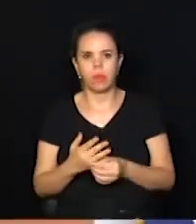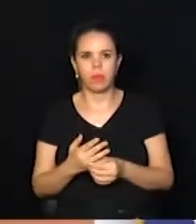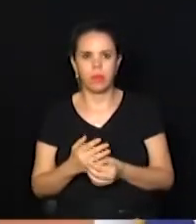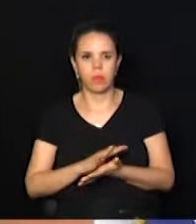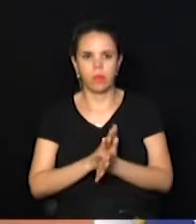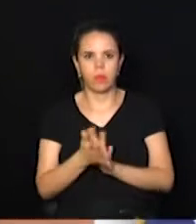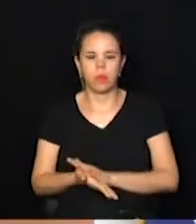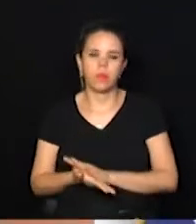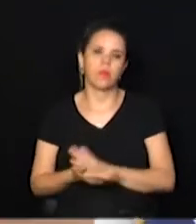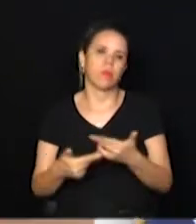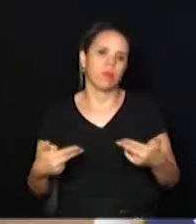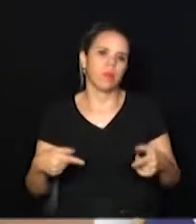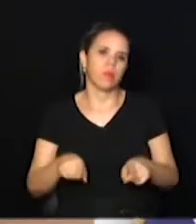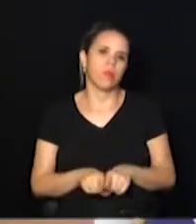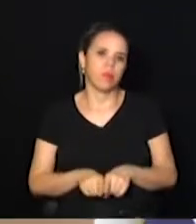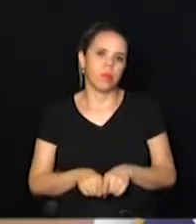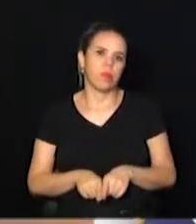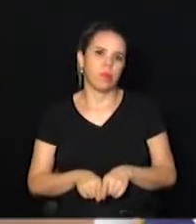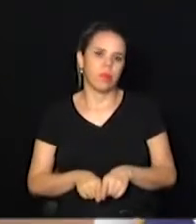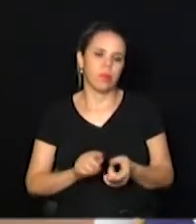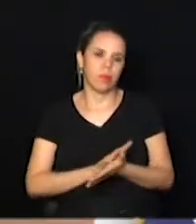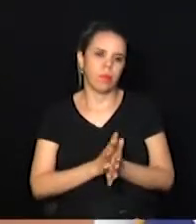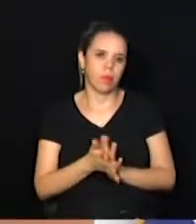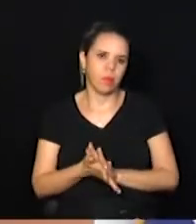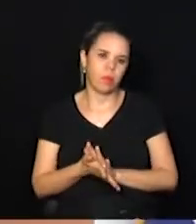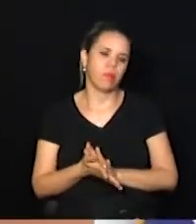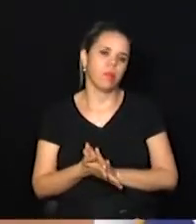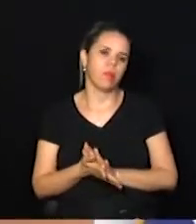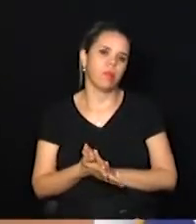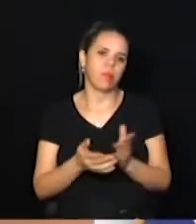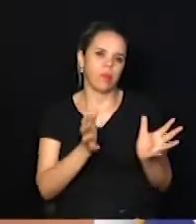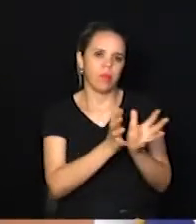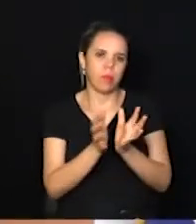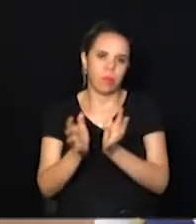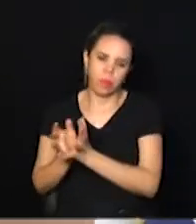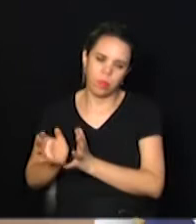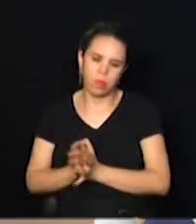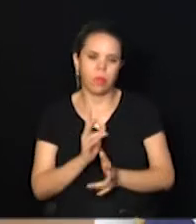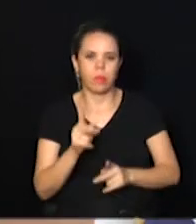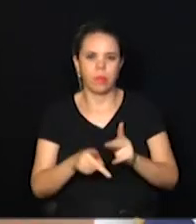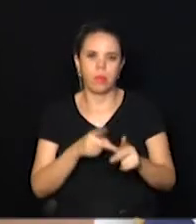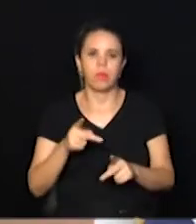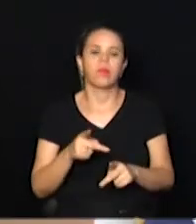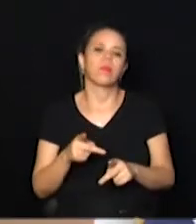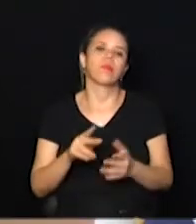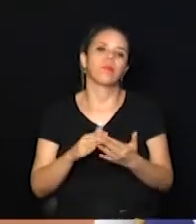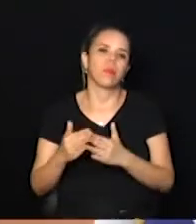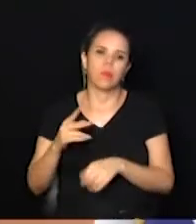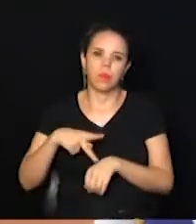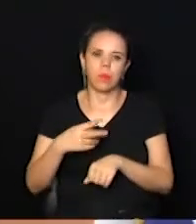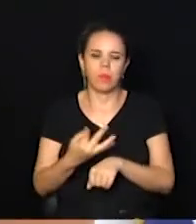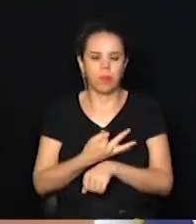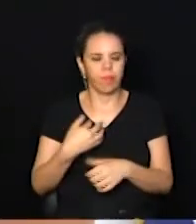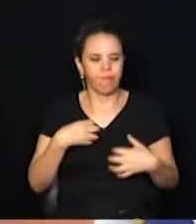da Candelária, do massacre do Paraisópolis, talvez o nosso país não estaria passando o que está passando